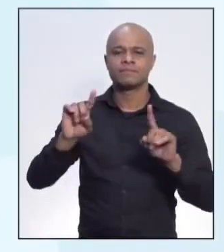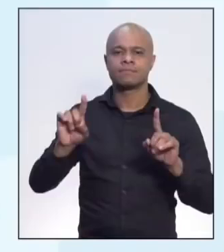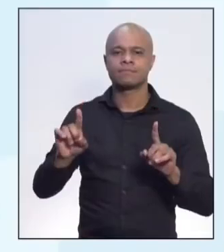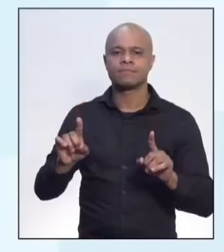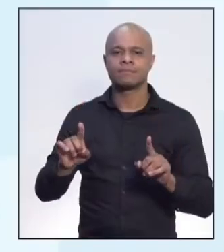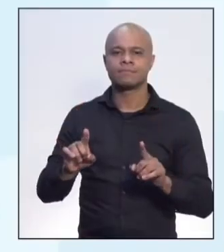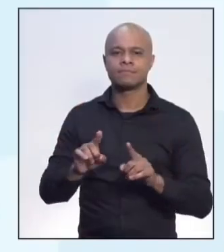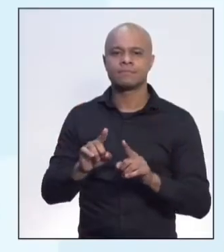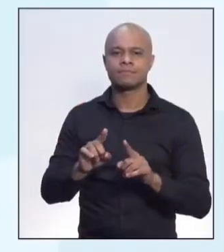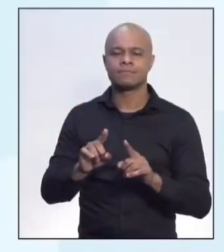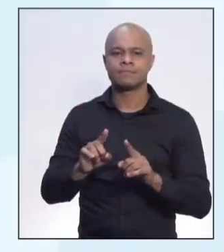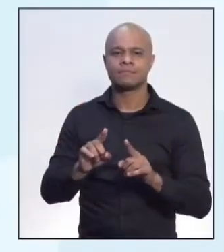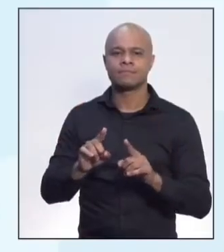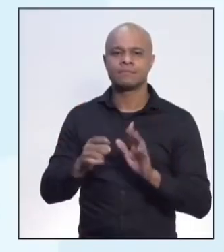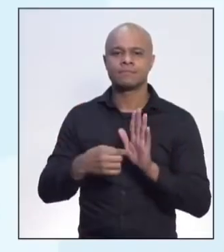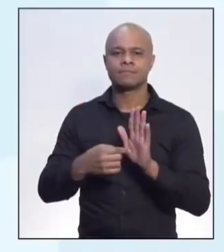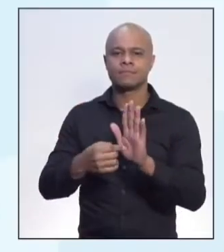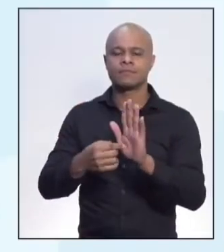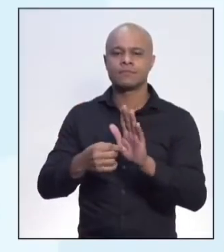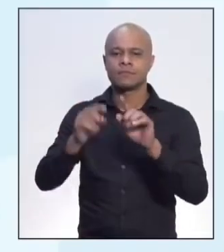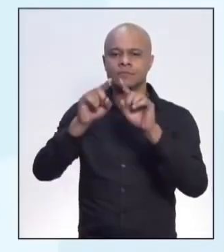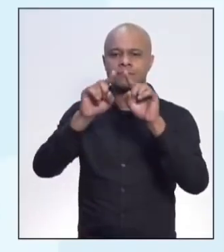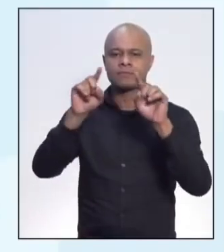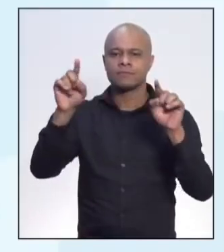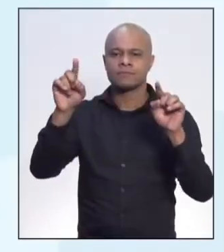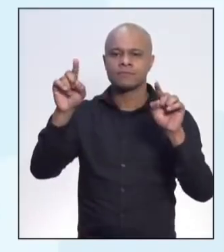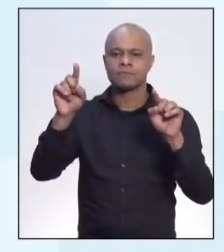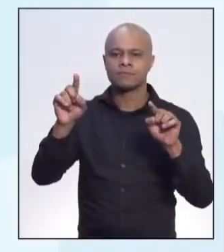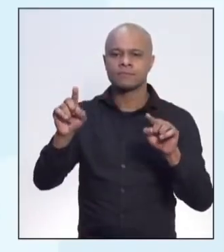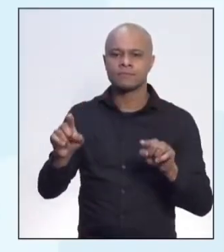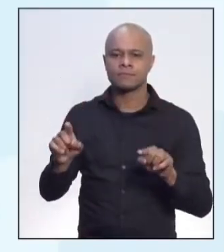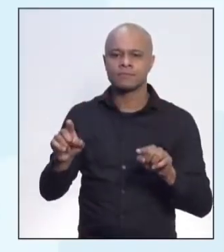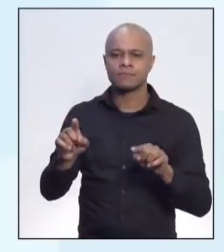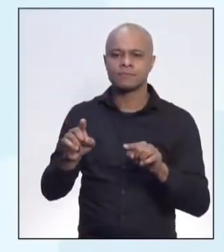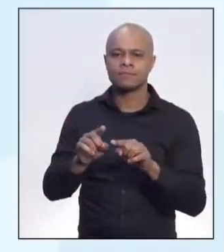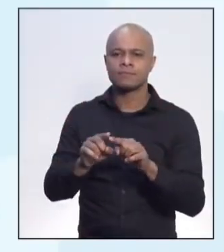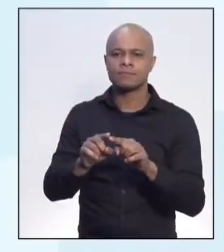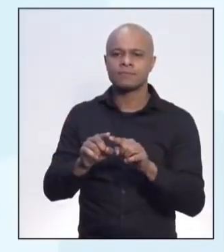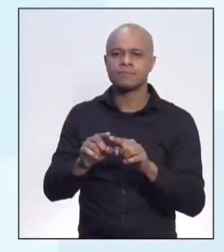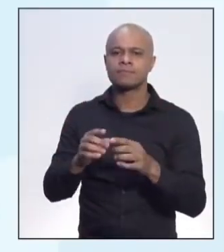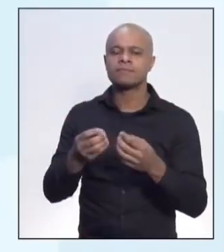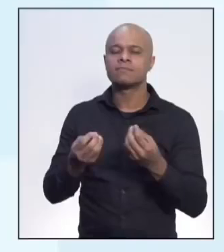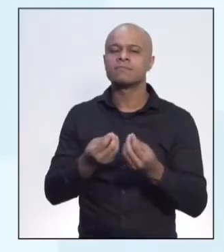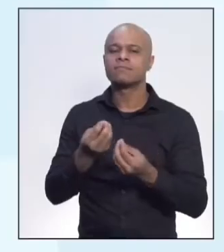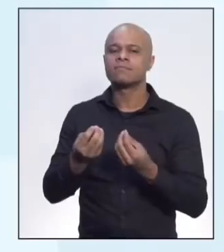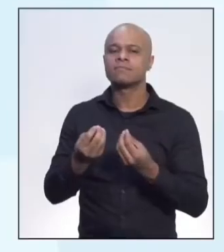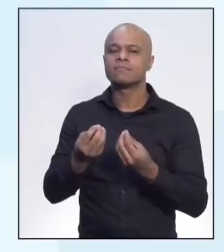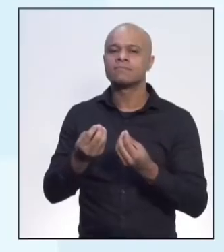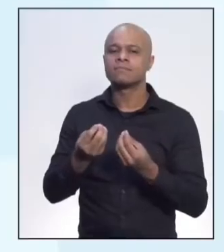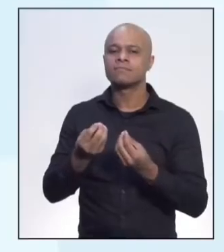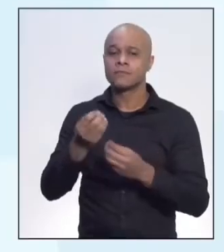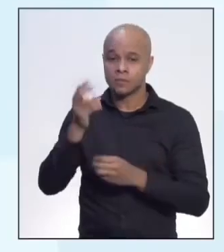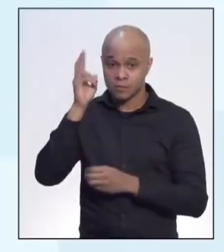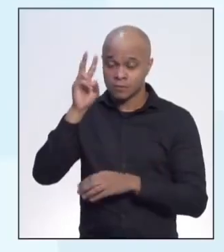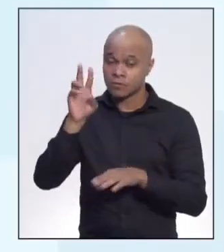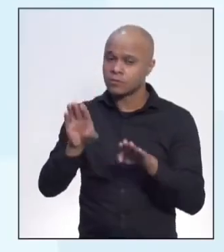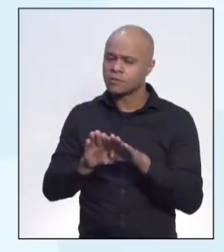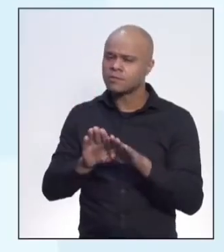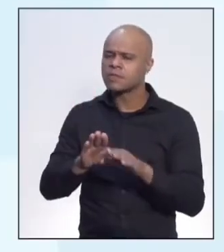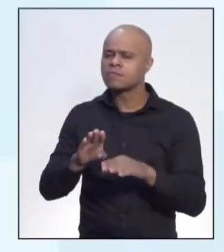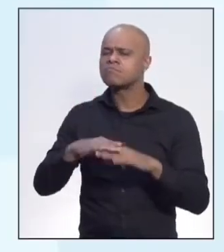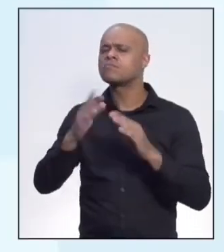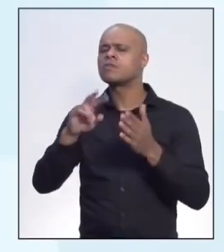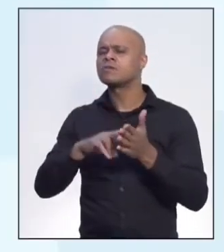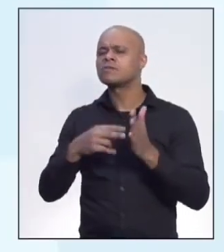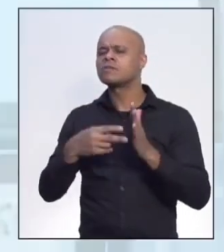função que nos fornece o perímetro do quadrado? Lembrando, perímetro,